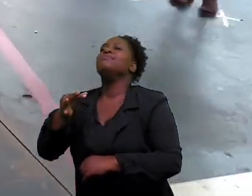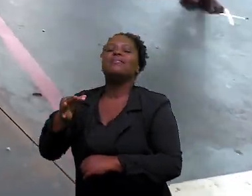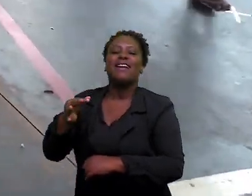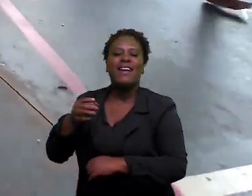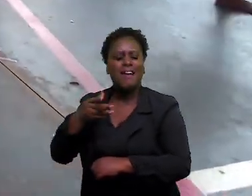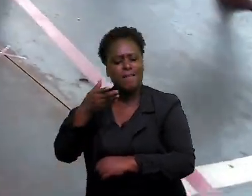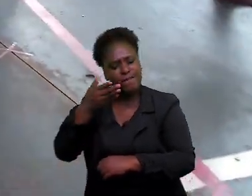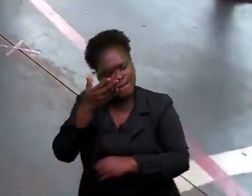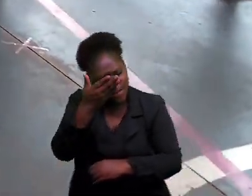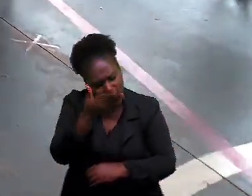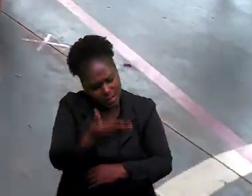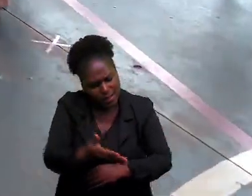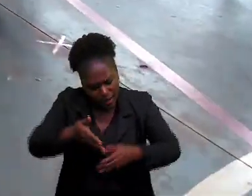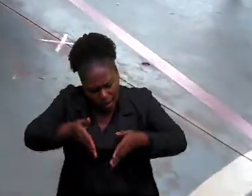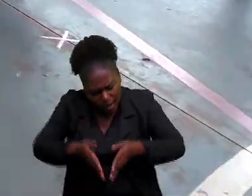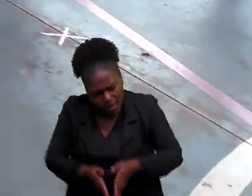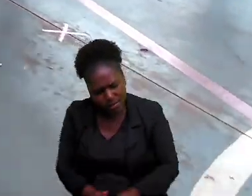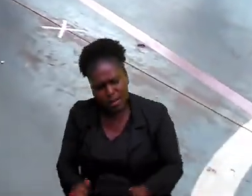aqui.